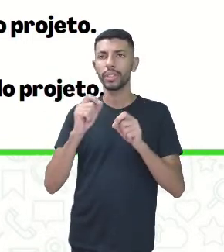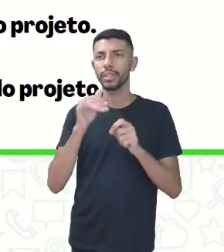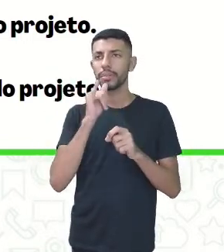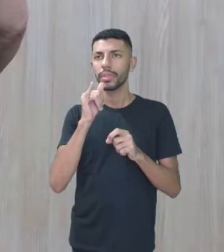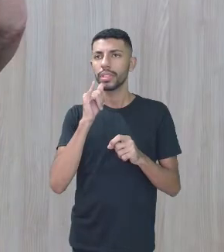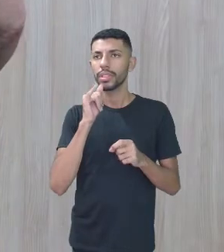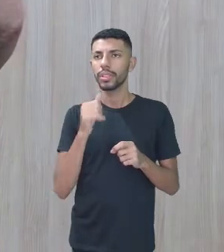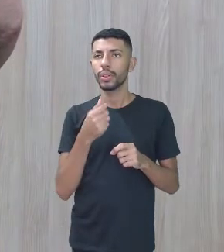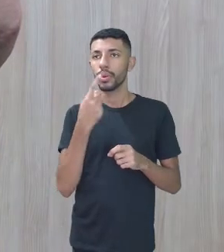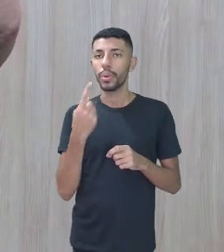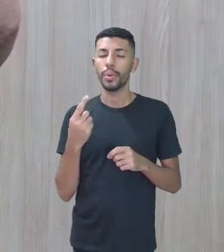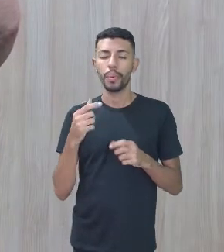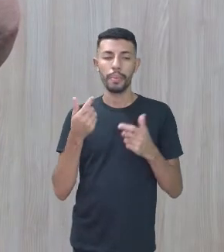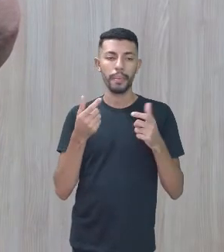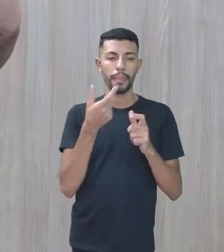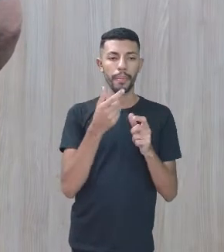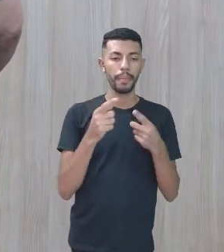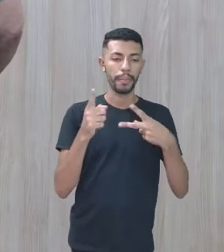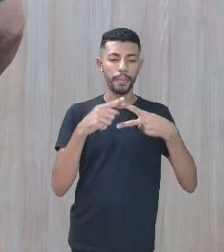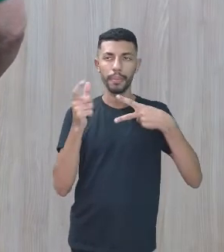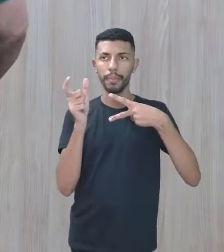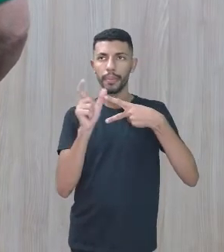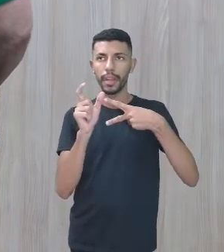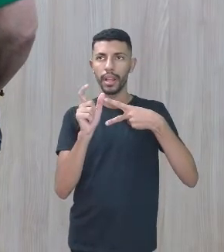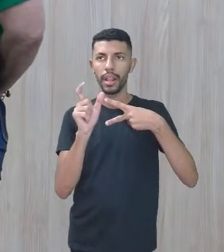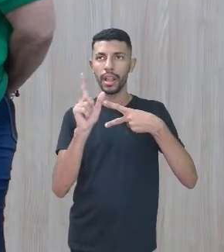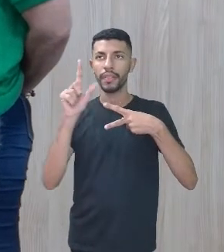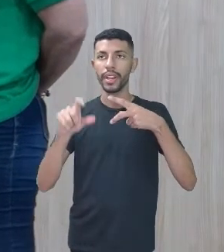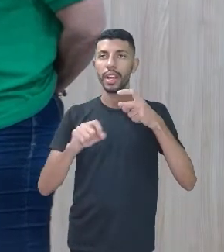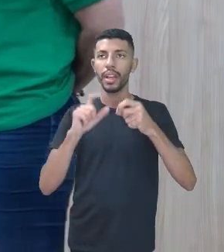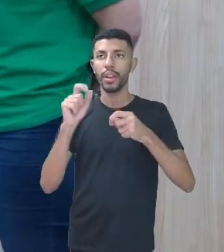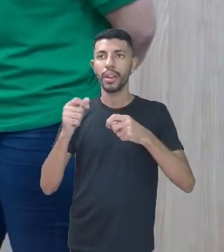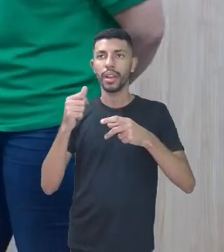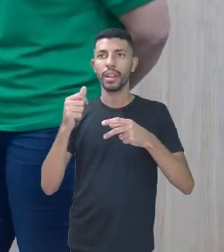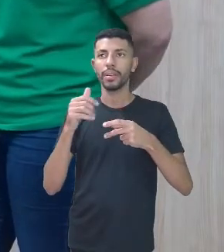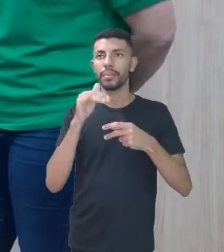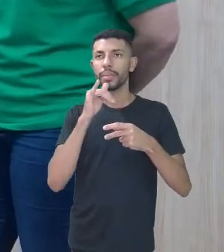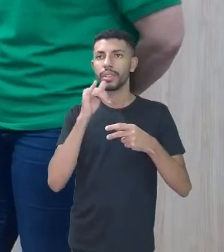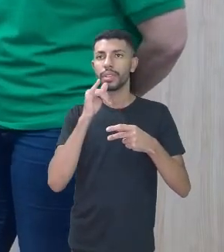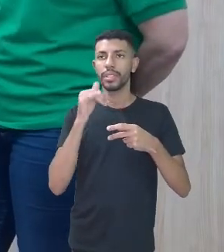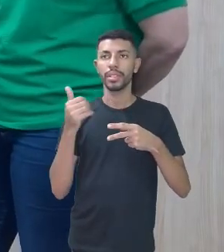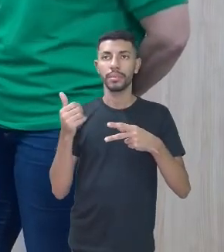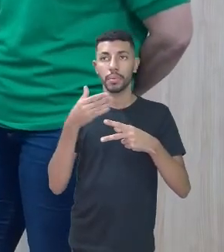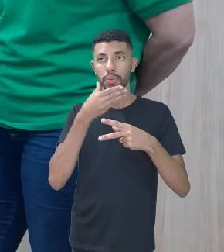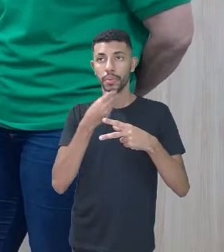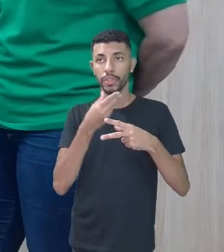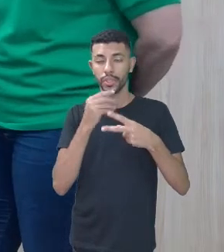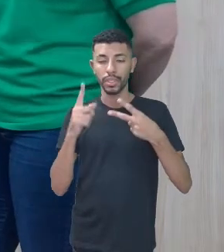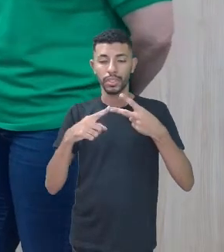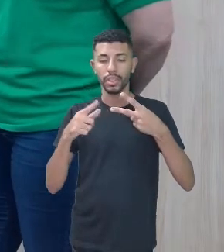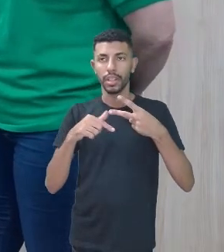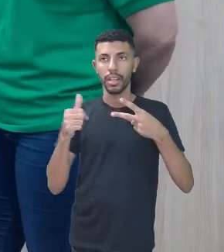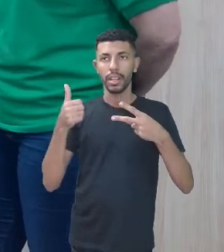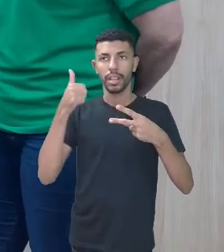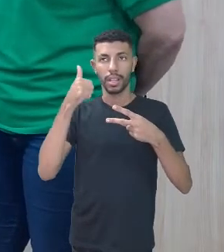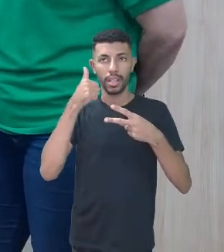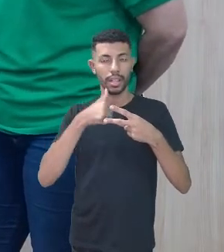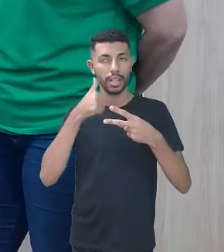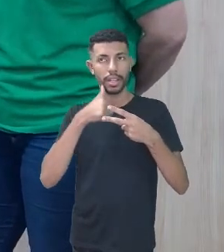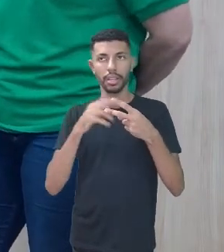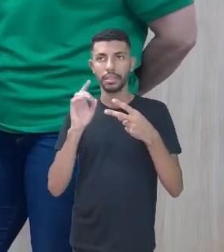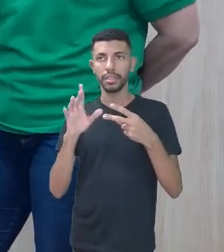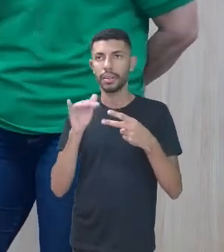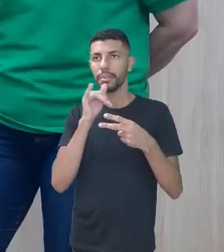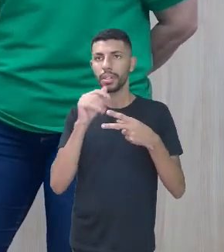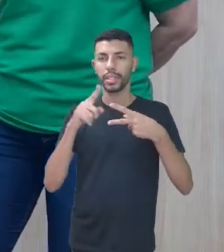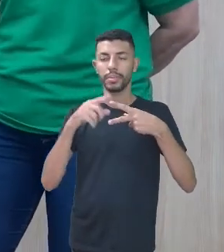no feminino, né? E outra está no masculino. Quando diz problemas, né? Diversos problemas